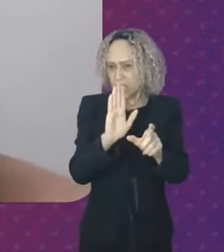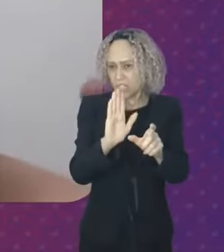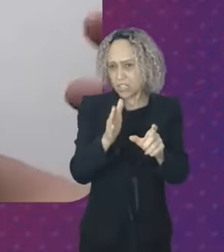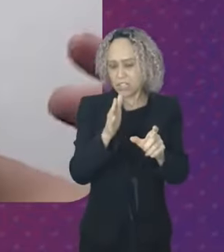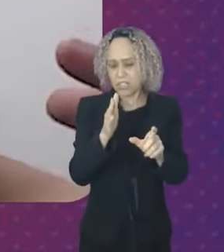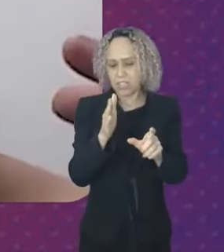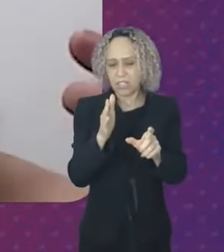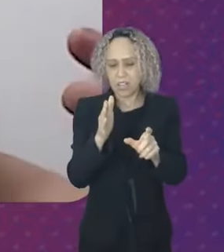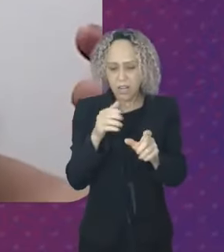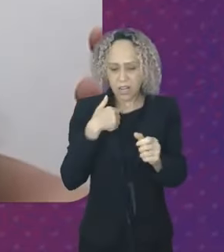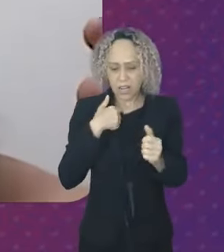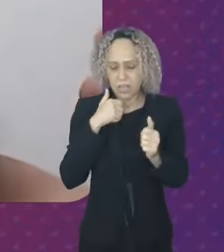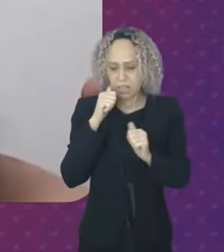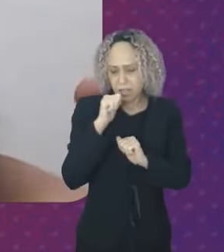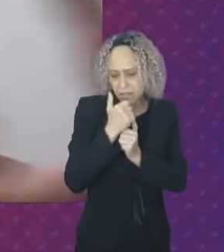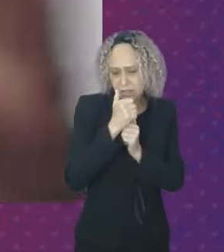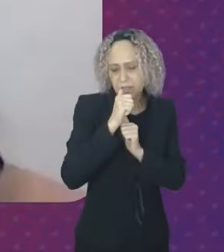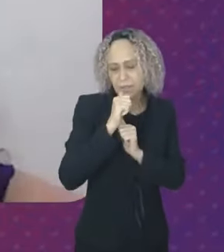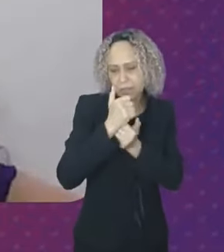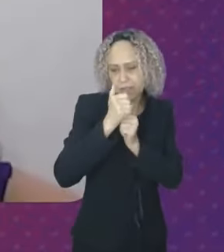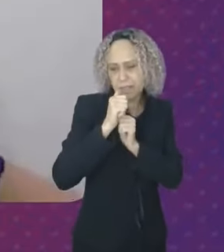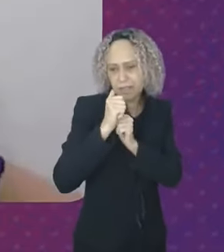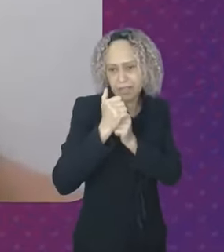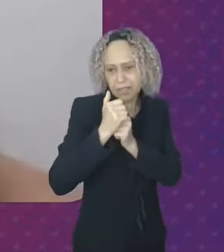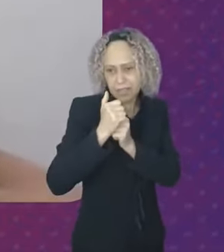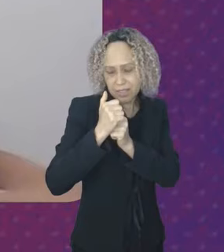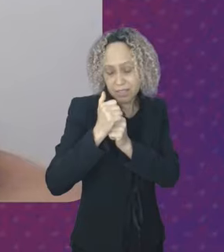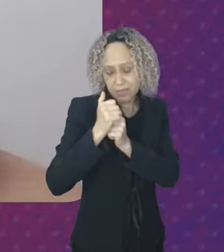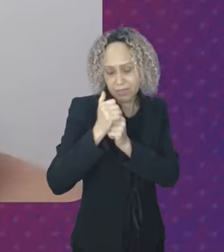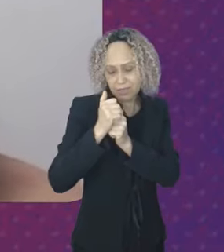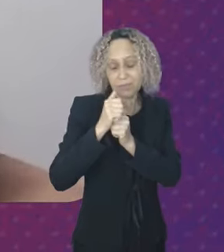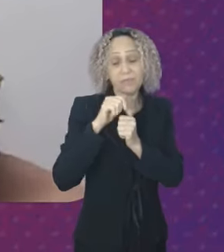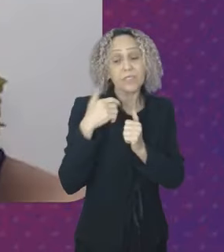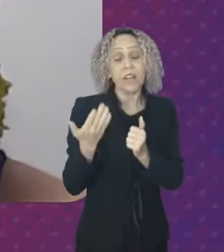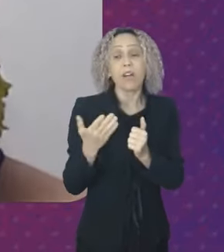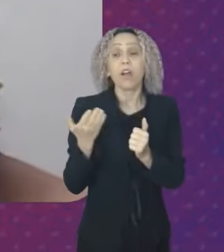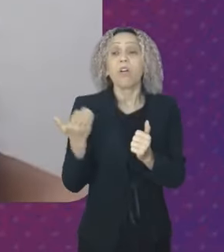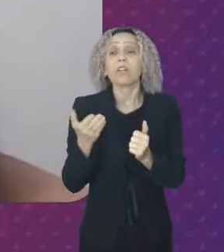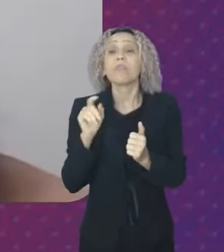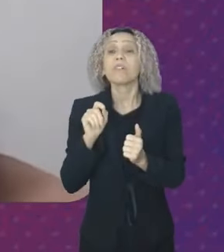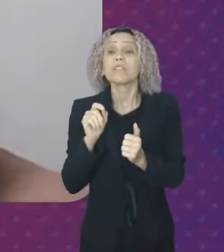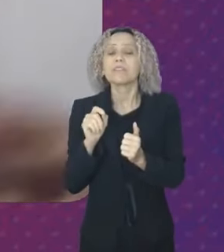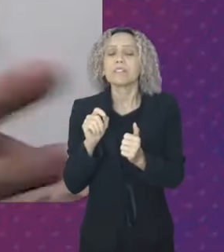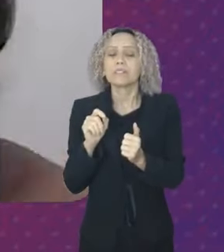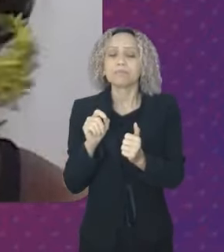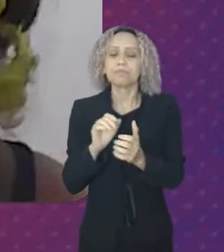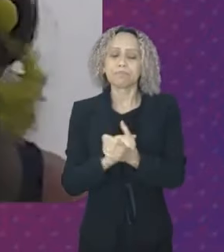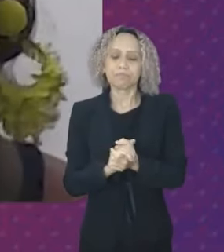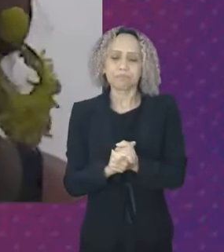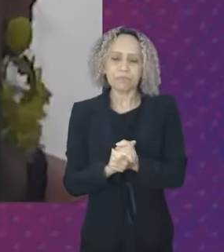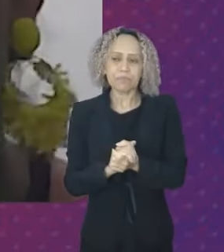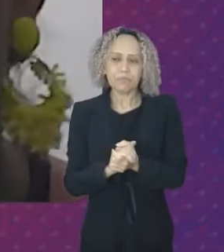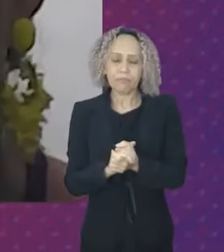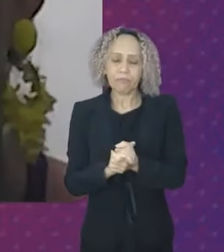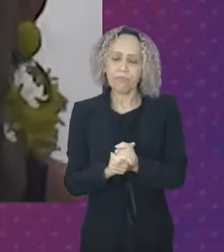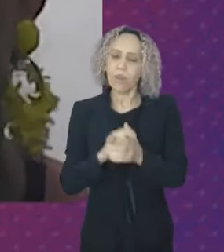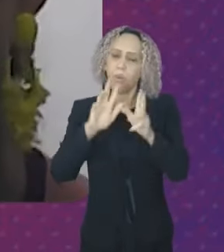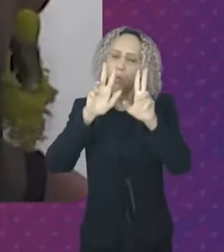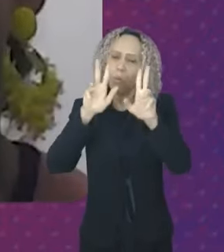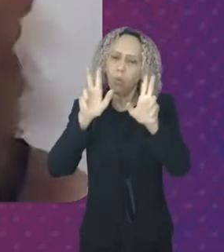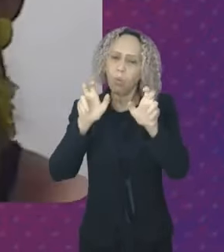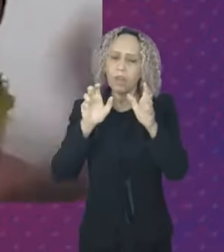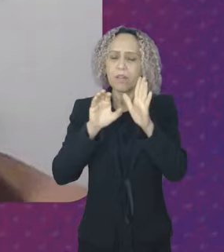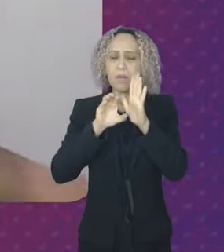eleitores. Então, no momento da campanha eleitoral, você adota uma outra forma de levar o mesmo conteúdo,